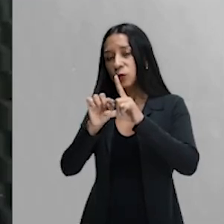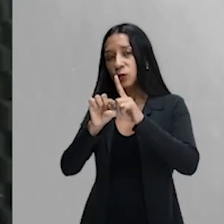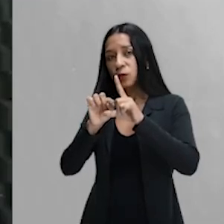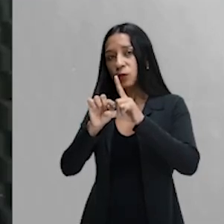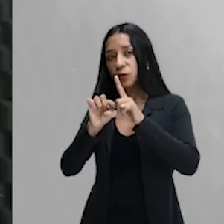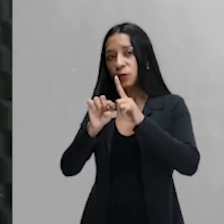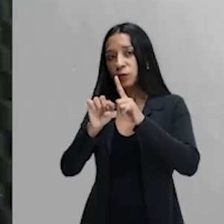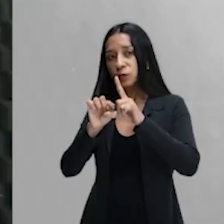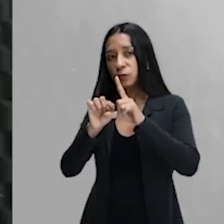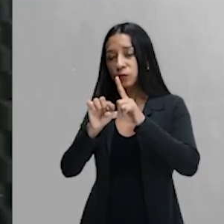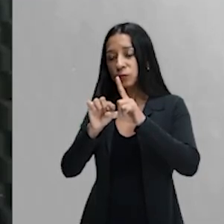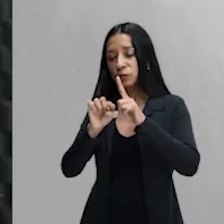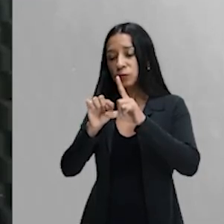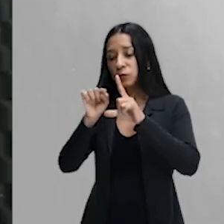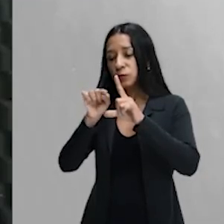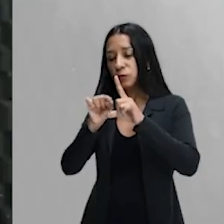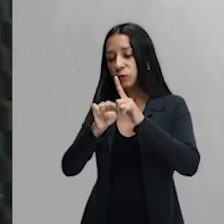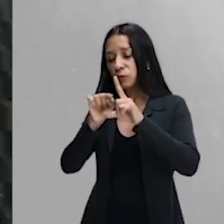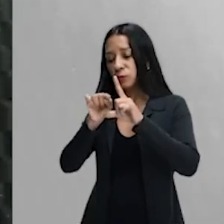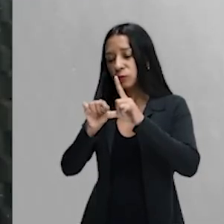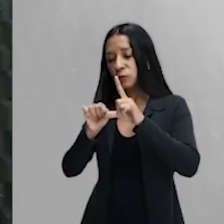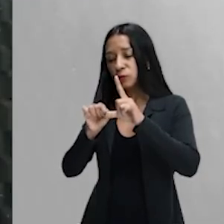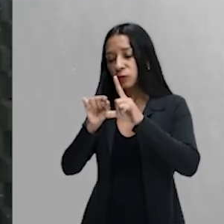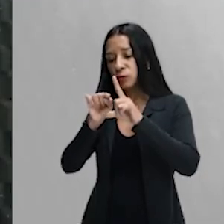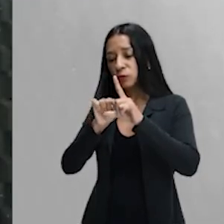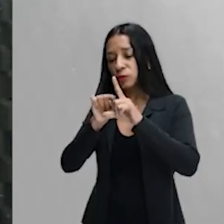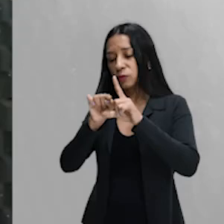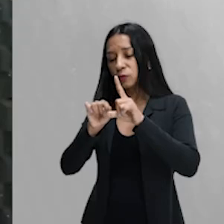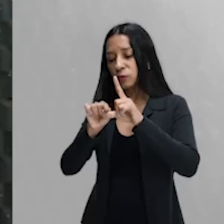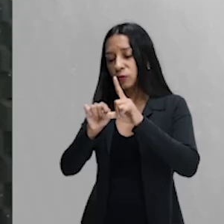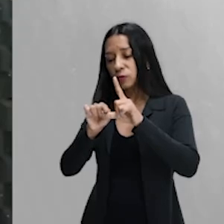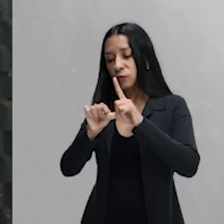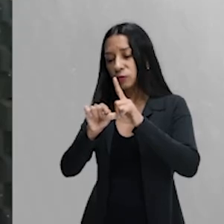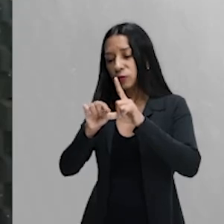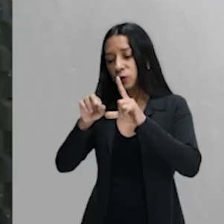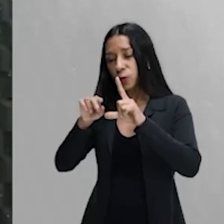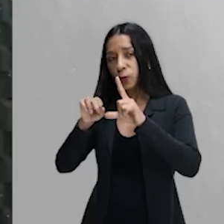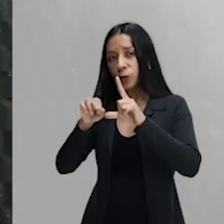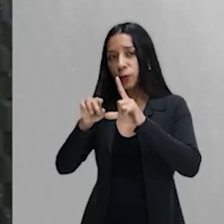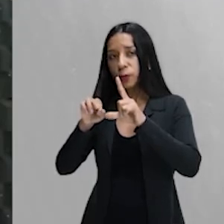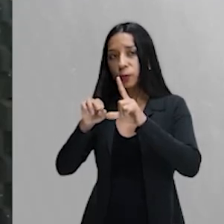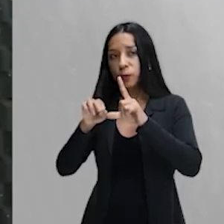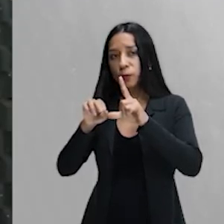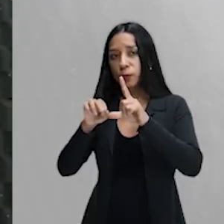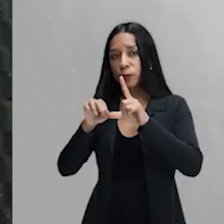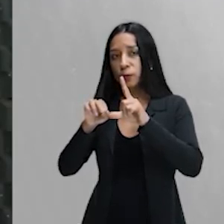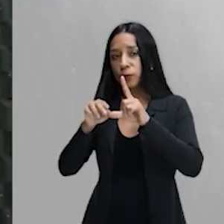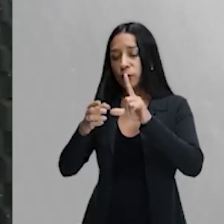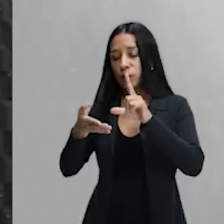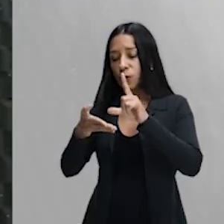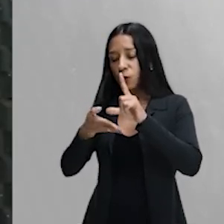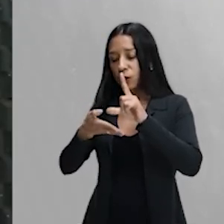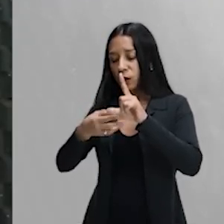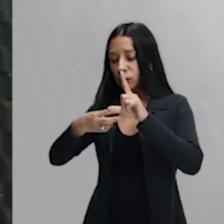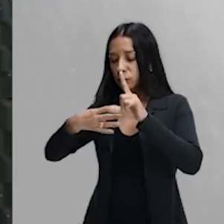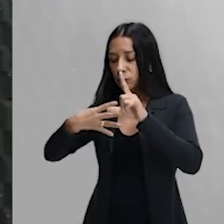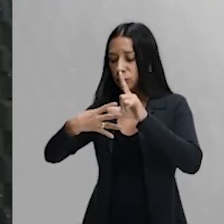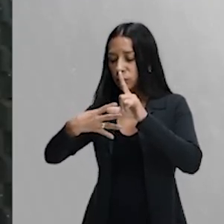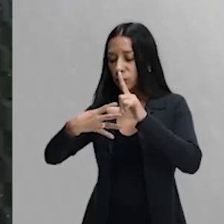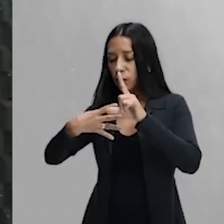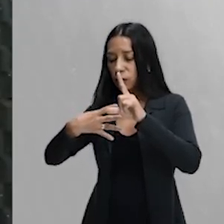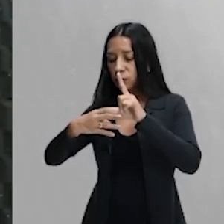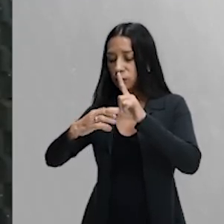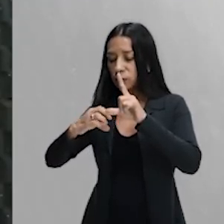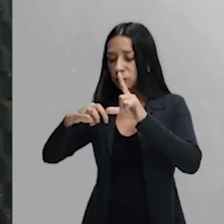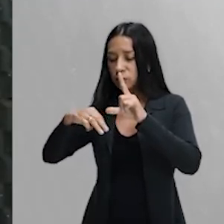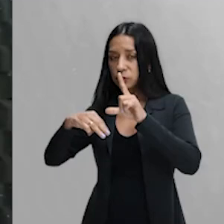você forma aqui um triângulo equilátero. Tá? Esse lado aqui mede 4 e esse lado aqui